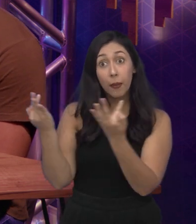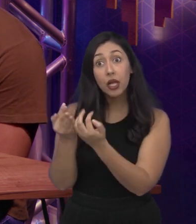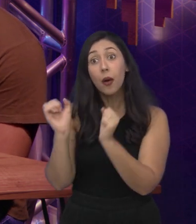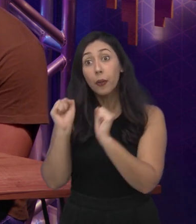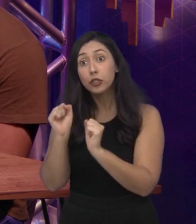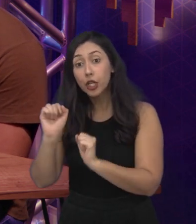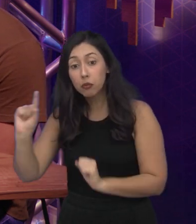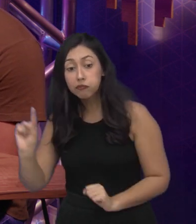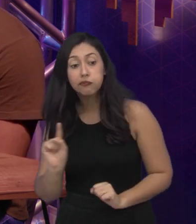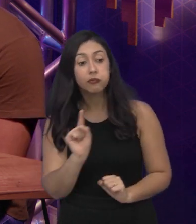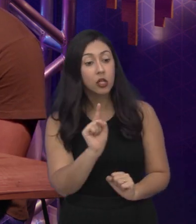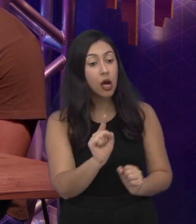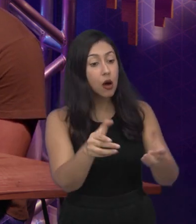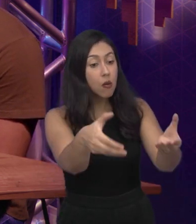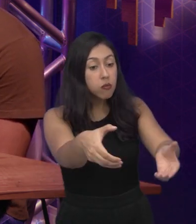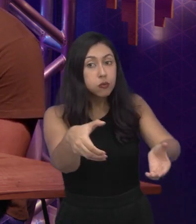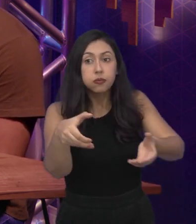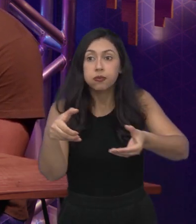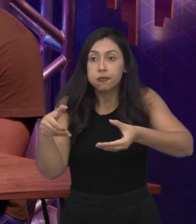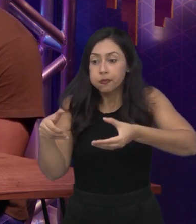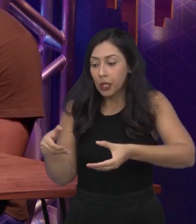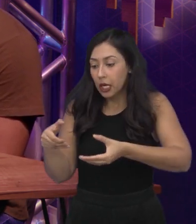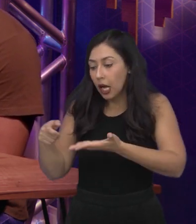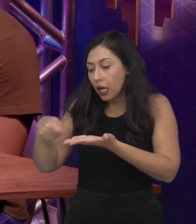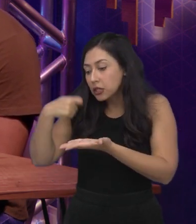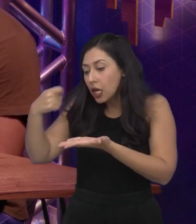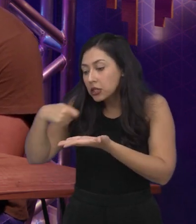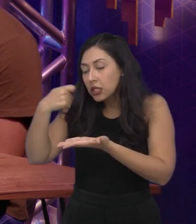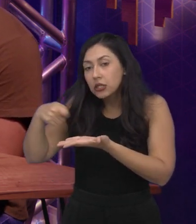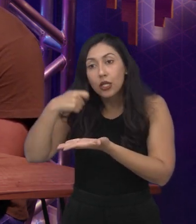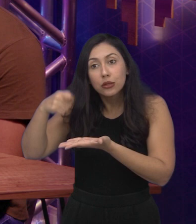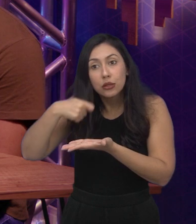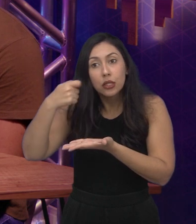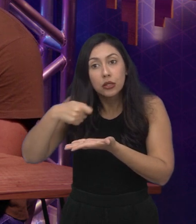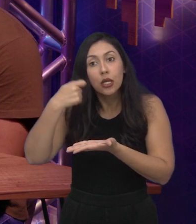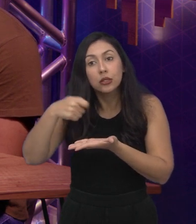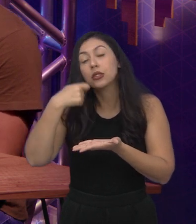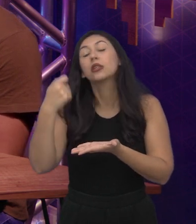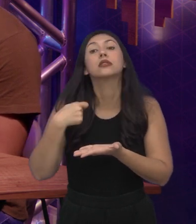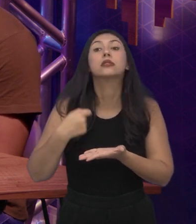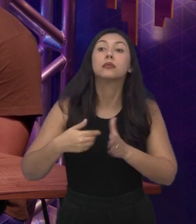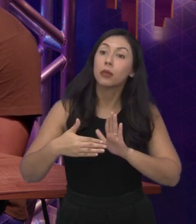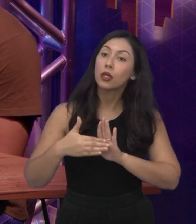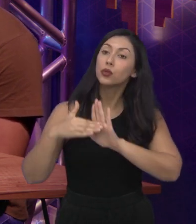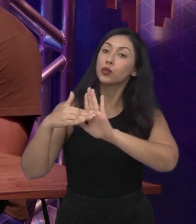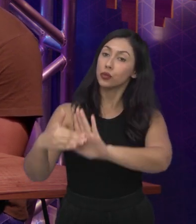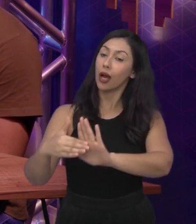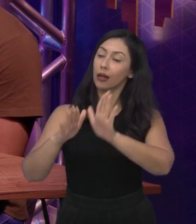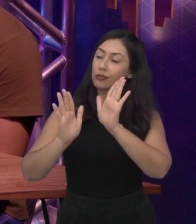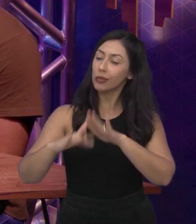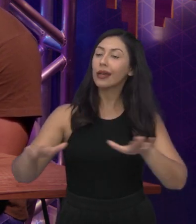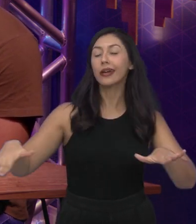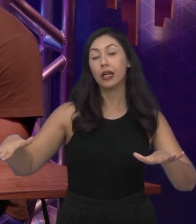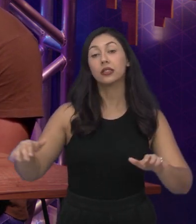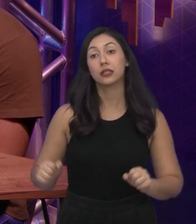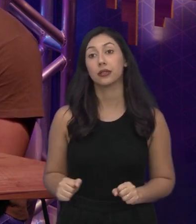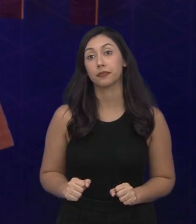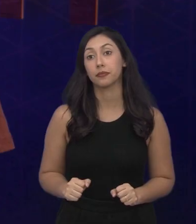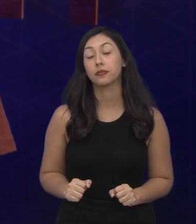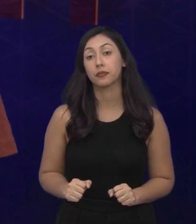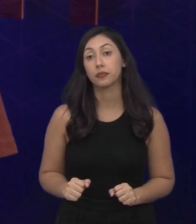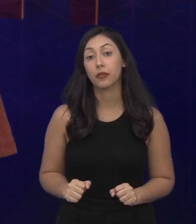ir lá retirar, né, para a merenda, né, para contribuir aí com a alimentação das crianças